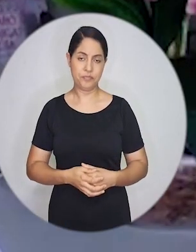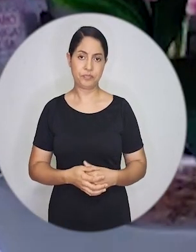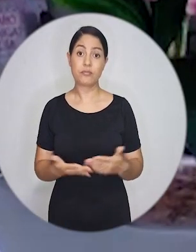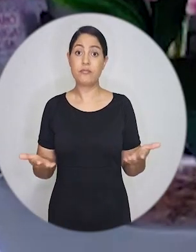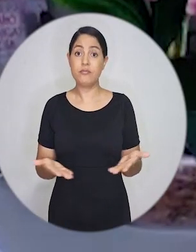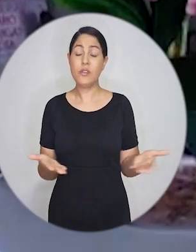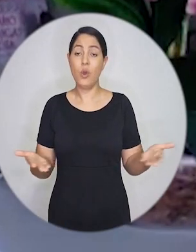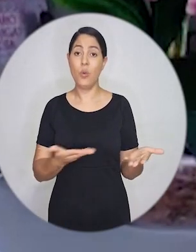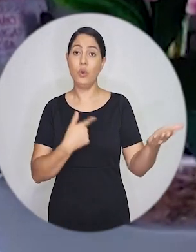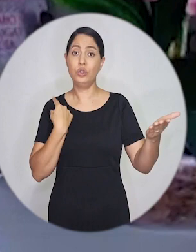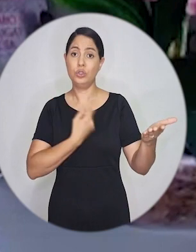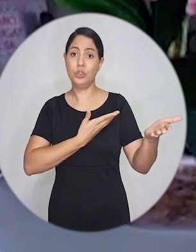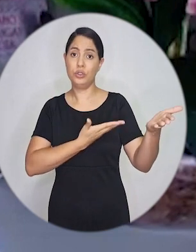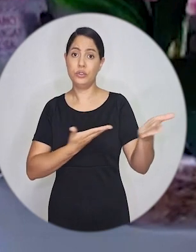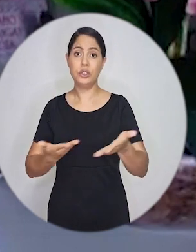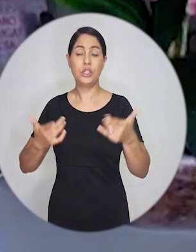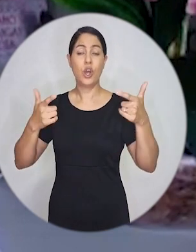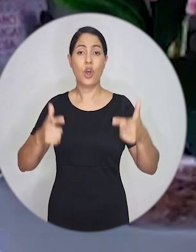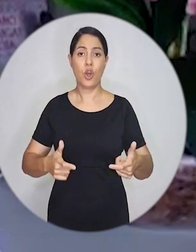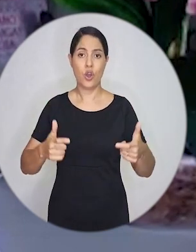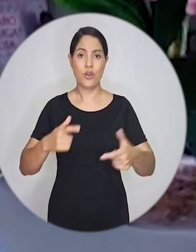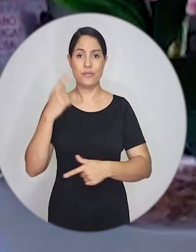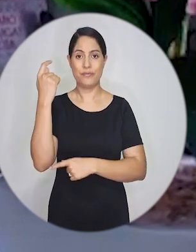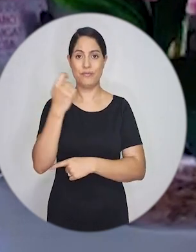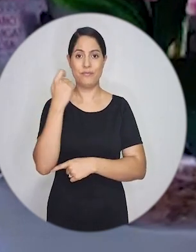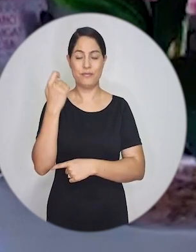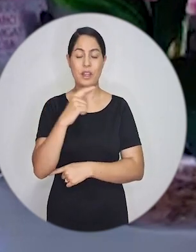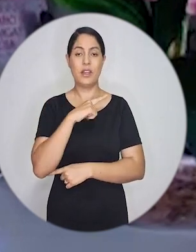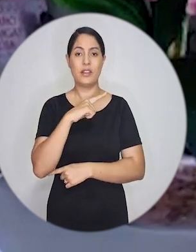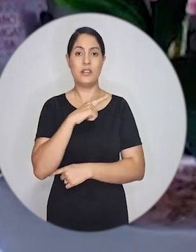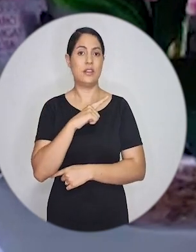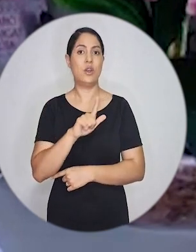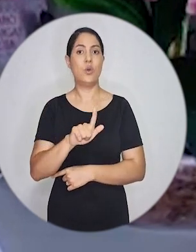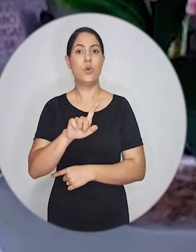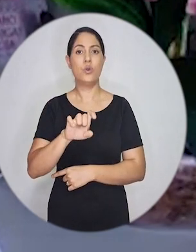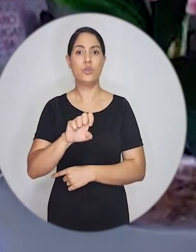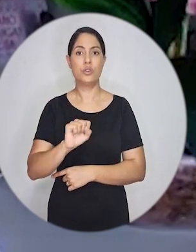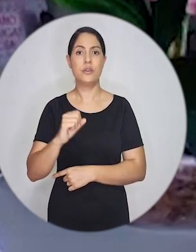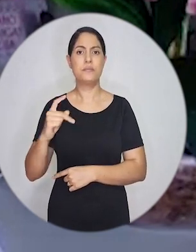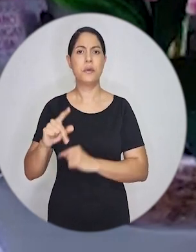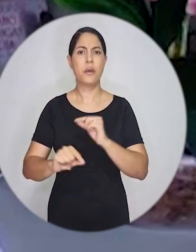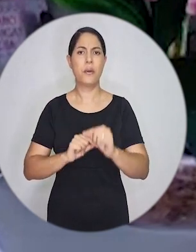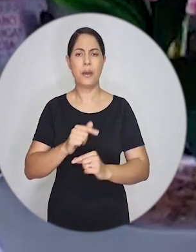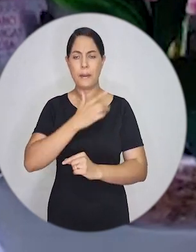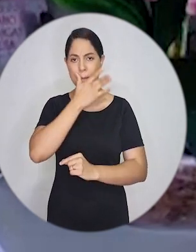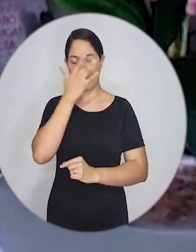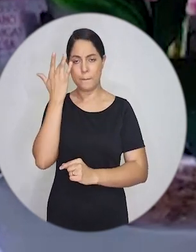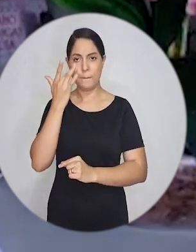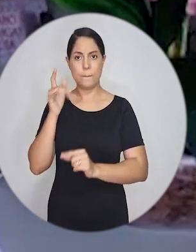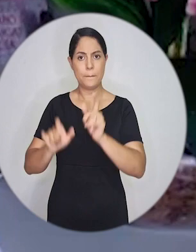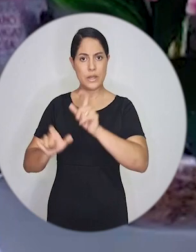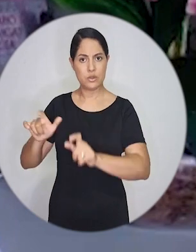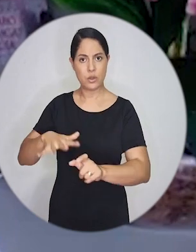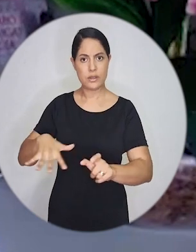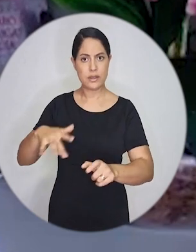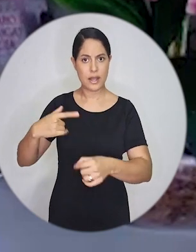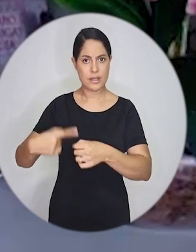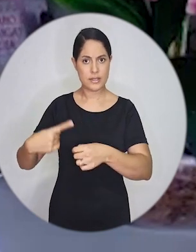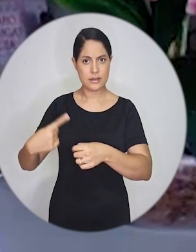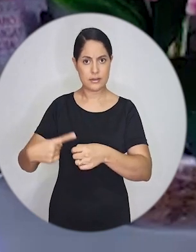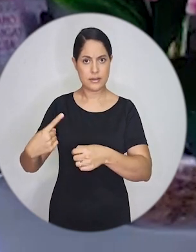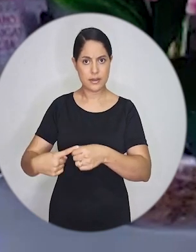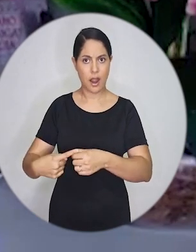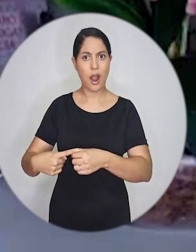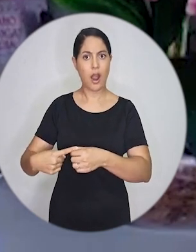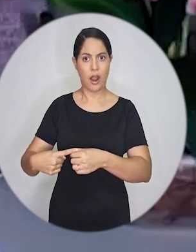passo inovador desta visita no Rio Grande do Sul foi o NUGESP. É um núcleo onde presos da região metropolitana